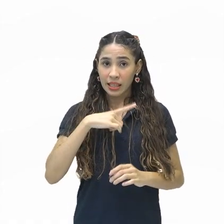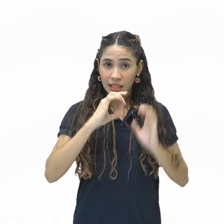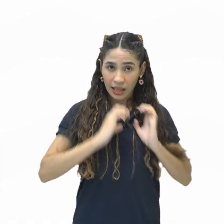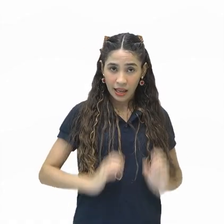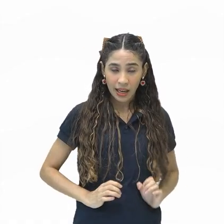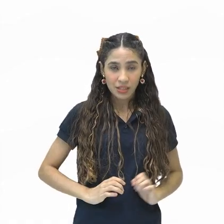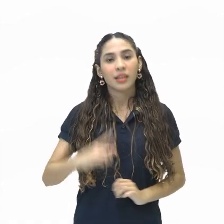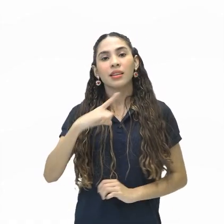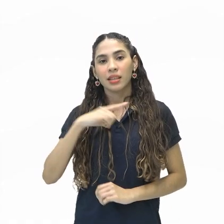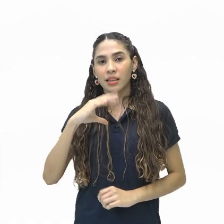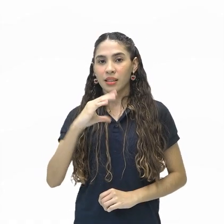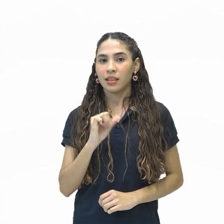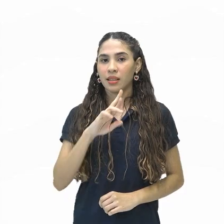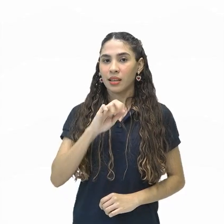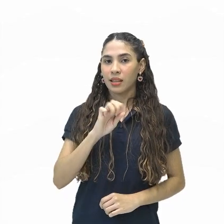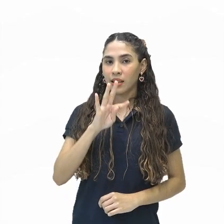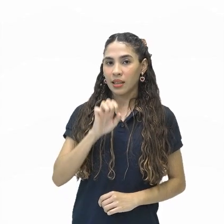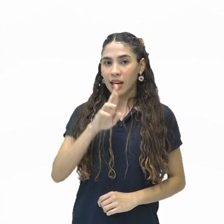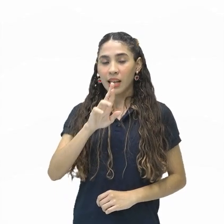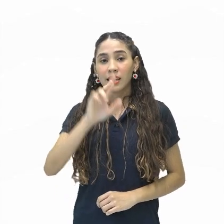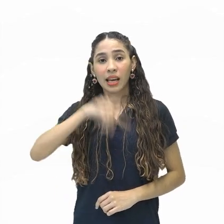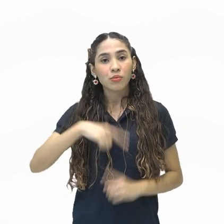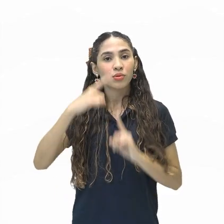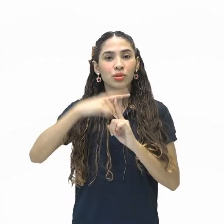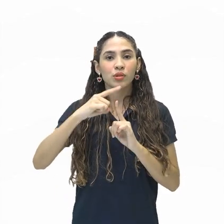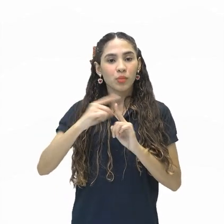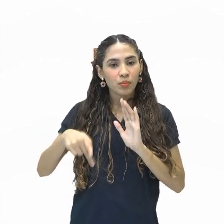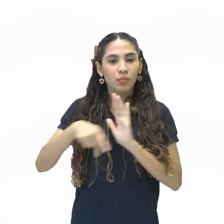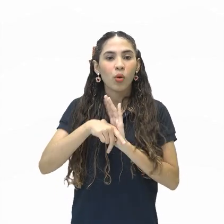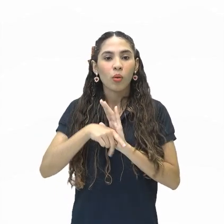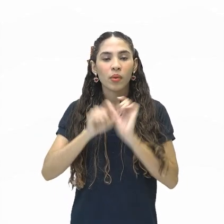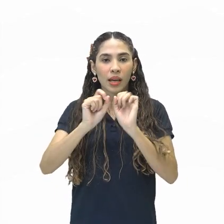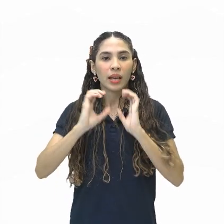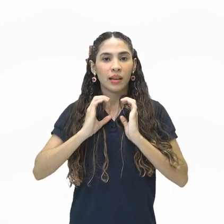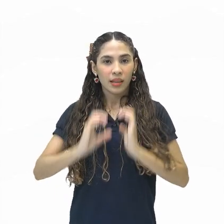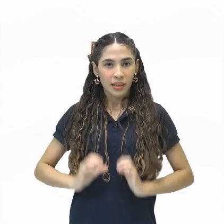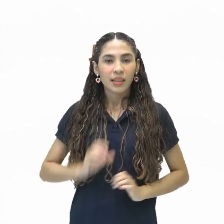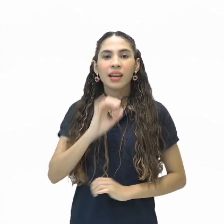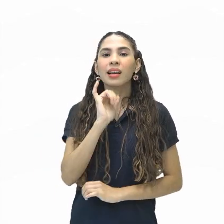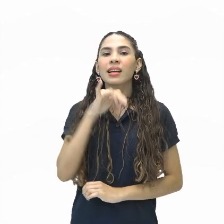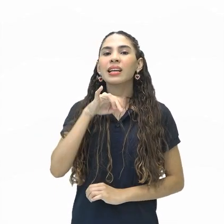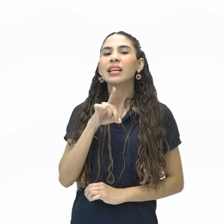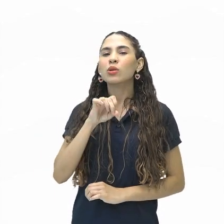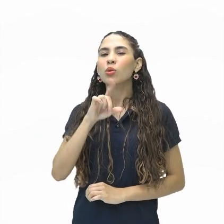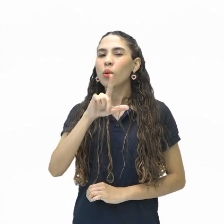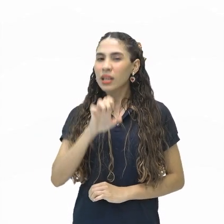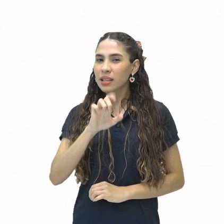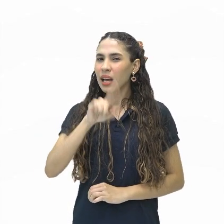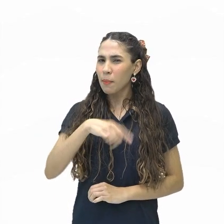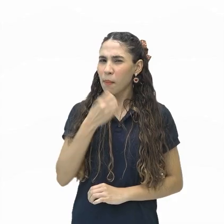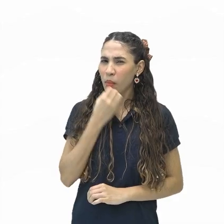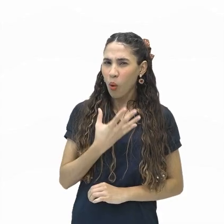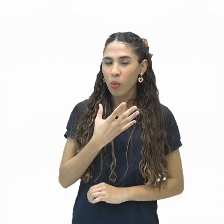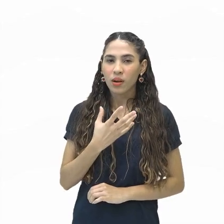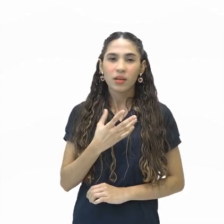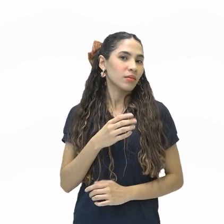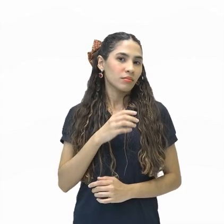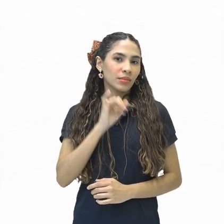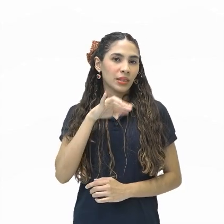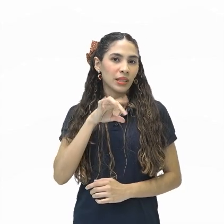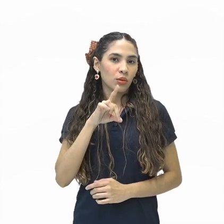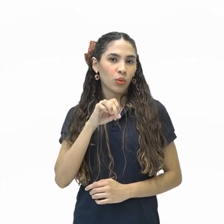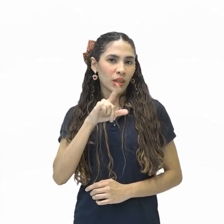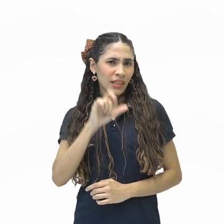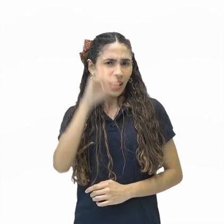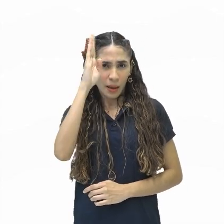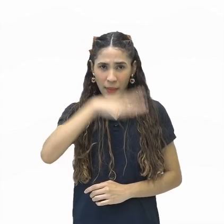tem caráter. O modo de ser é a índole, a gente não fala, a índole da pessoa é boa, a índole da pessoa é